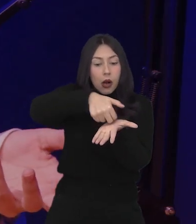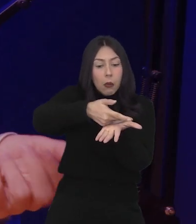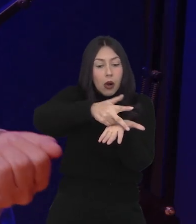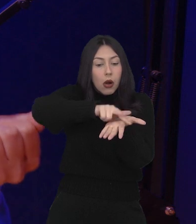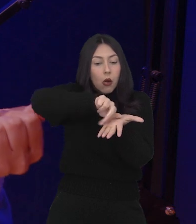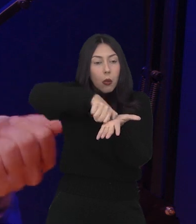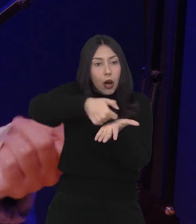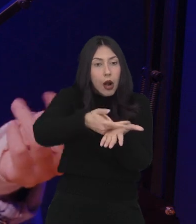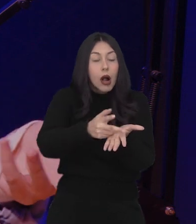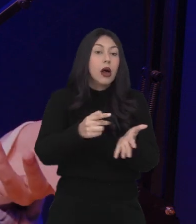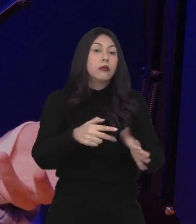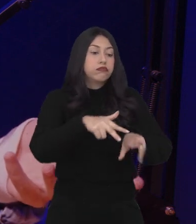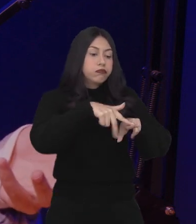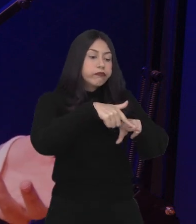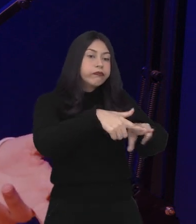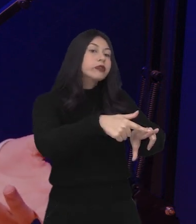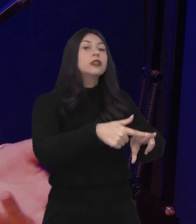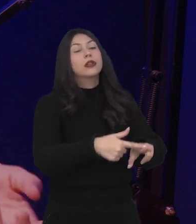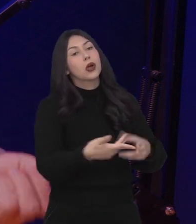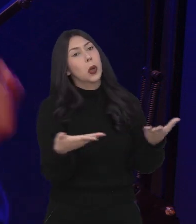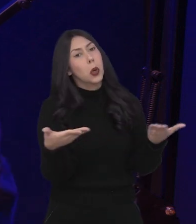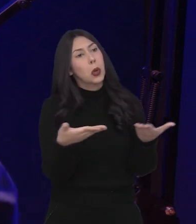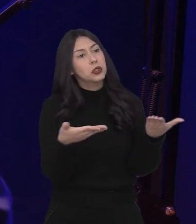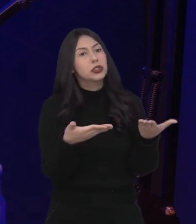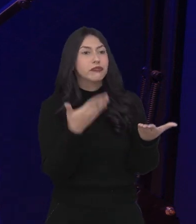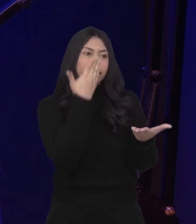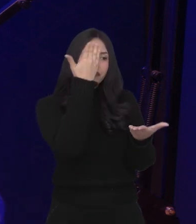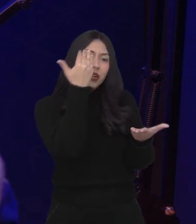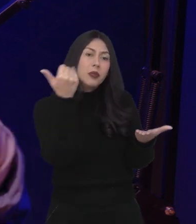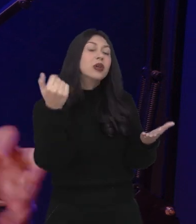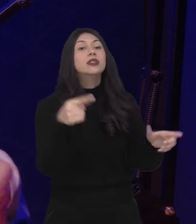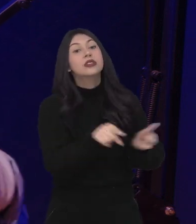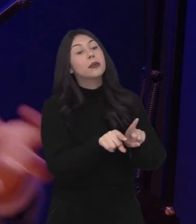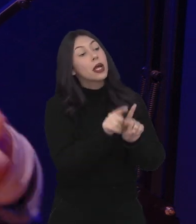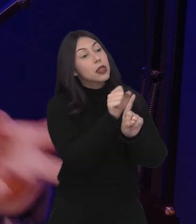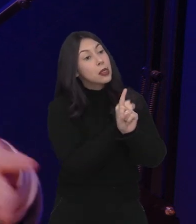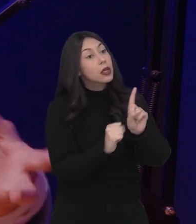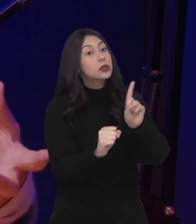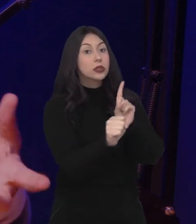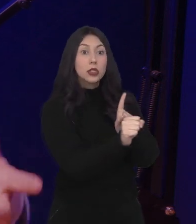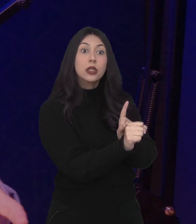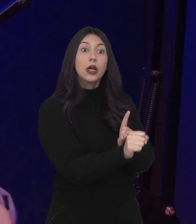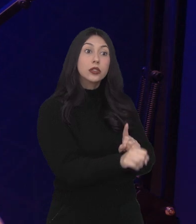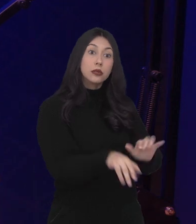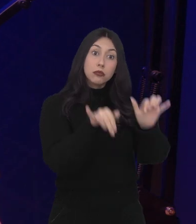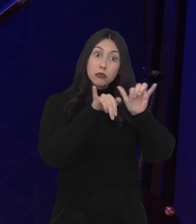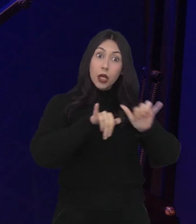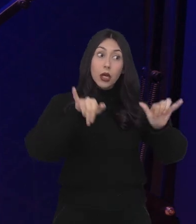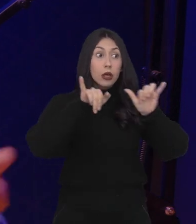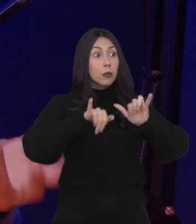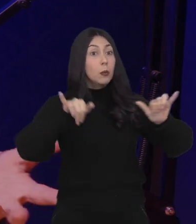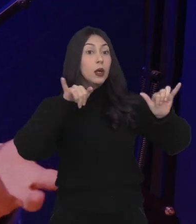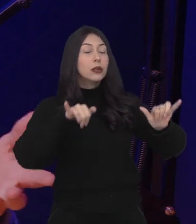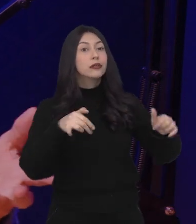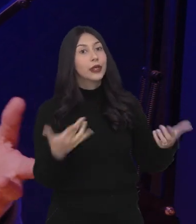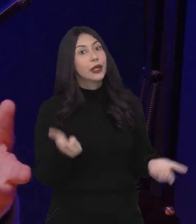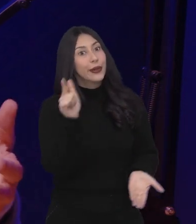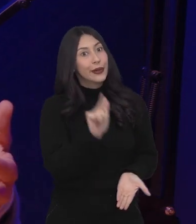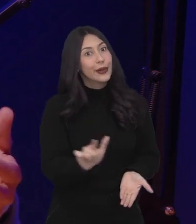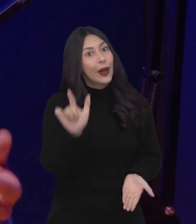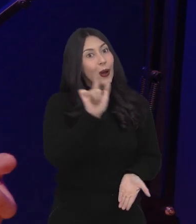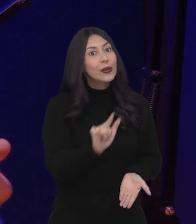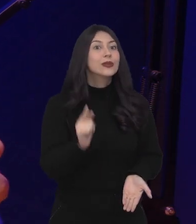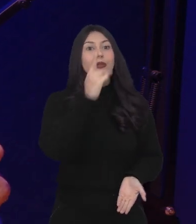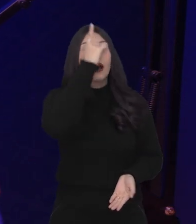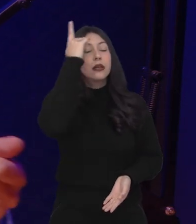skate. Por conta da popularidade também, a gente vê a sociedade, né, se manifestando em relação a isso. E lógico, pessoas